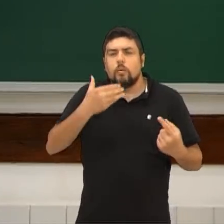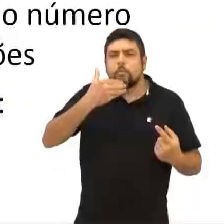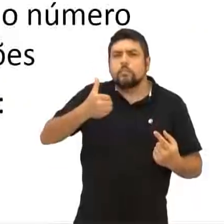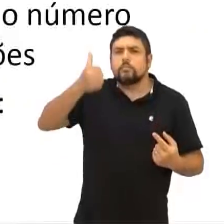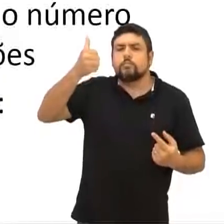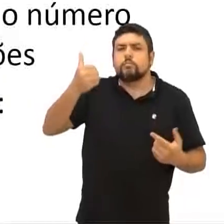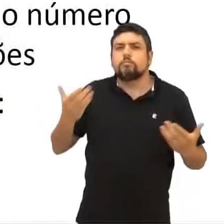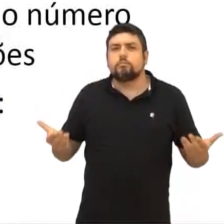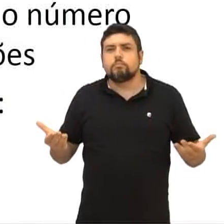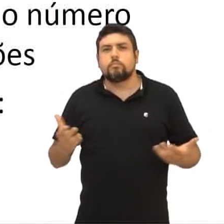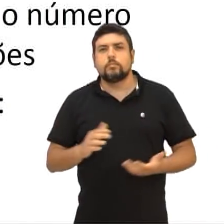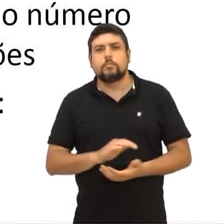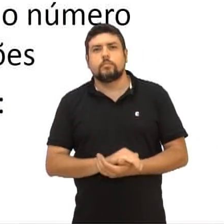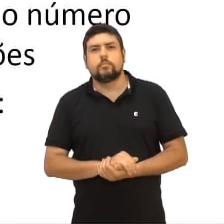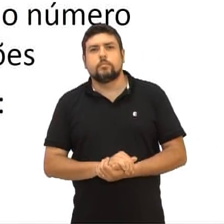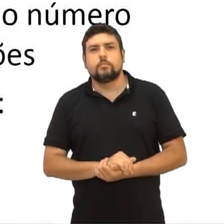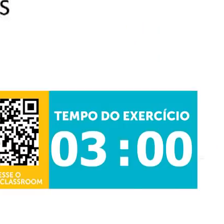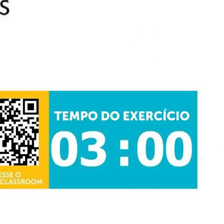resultado.